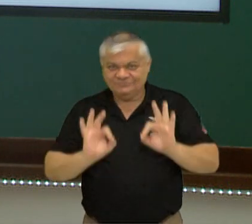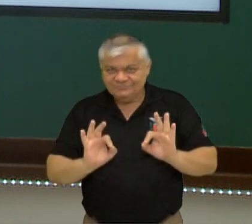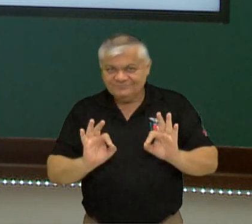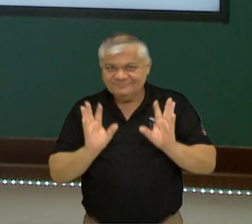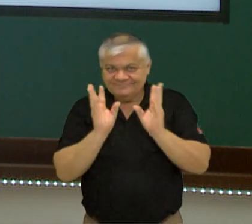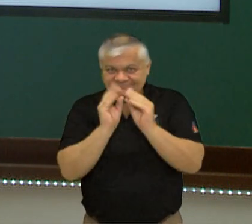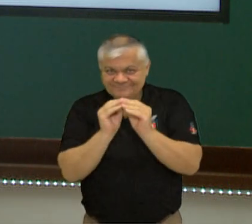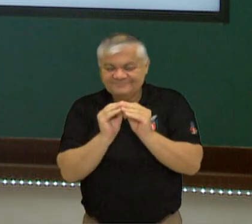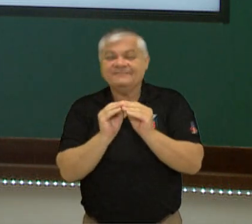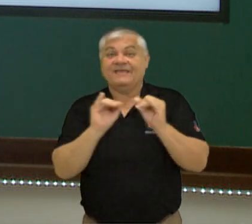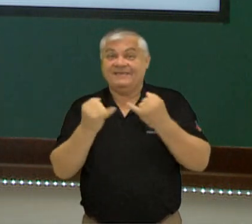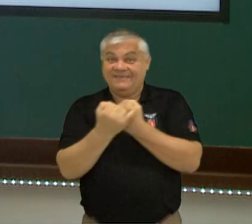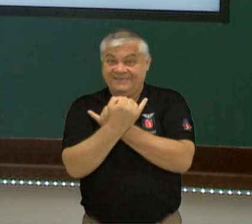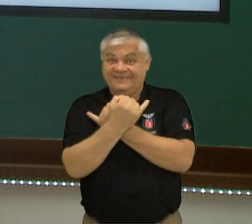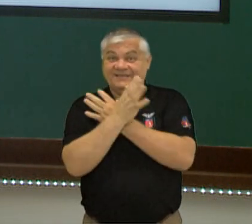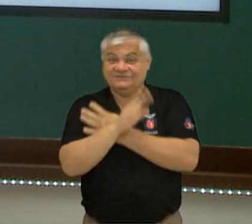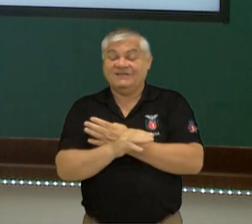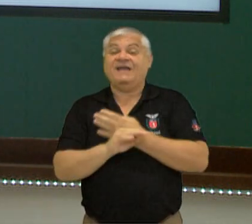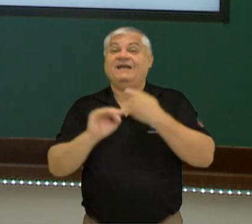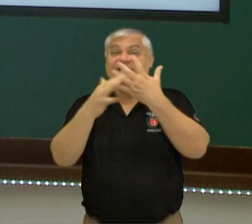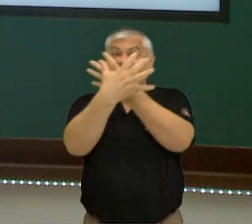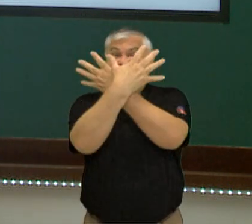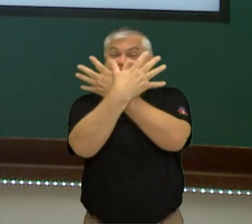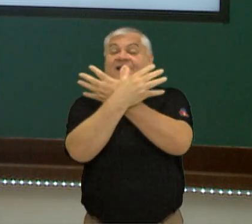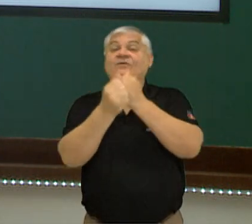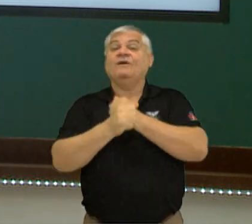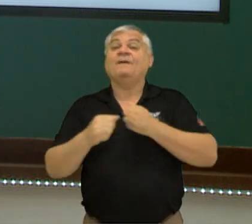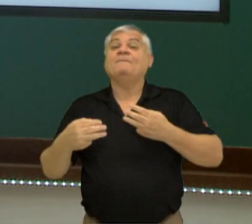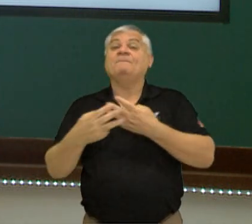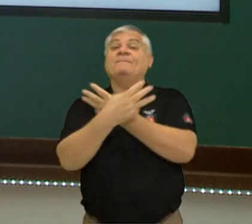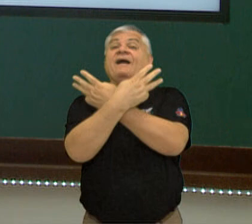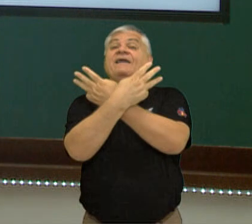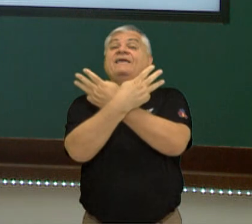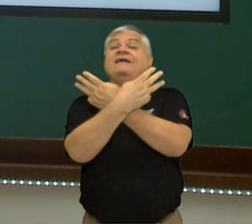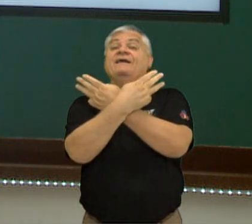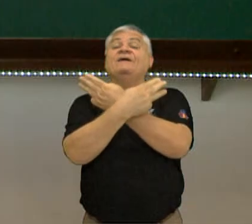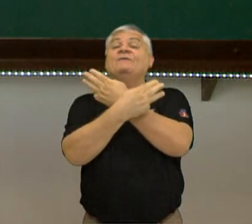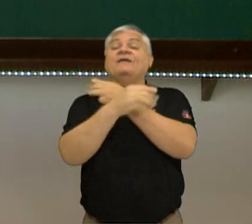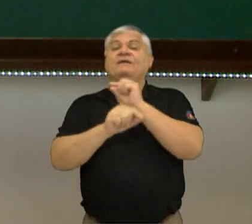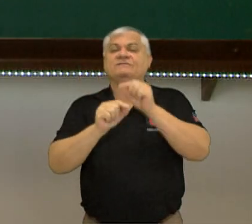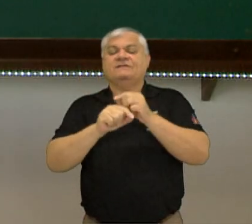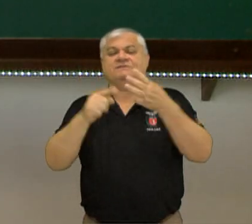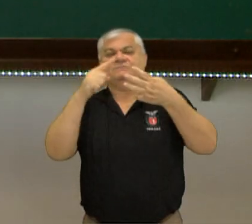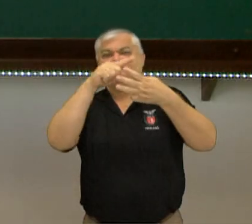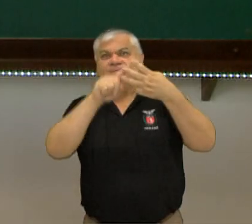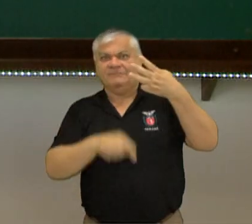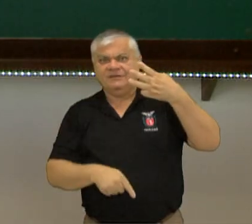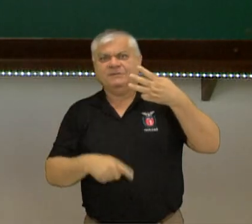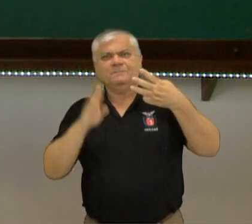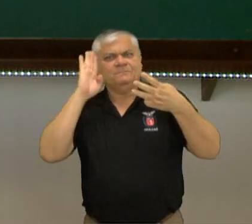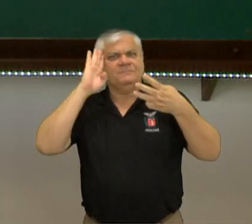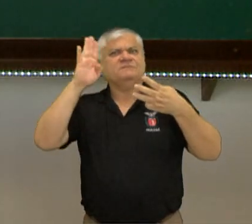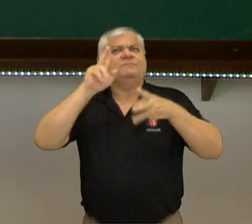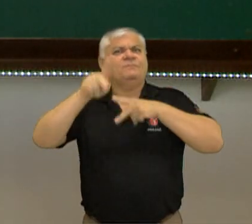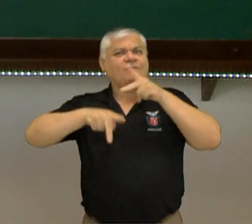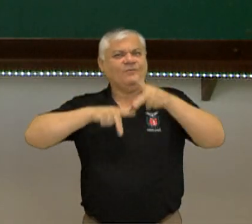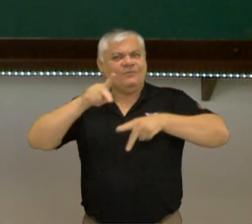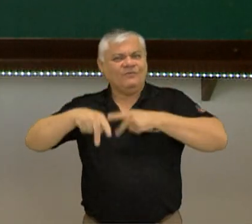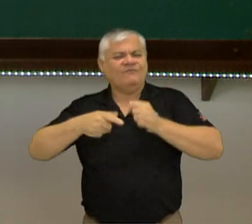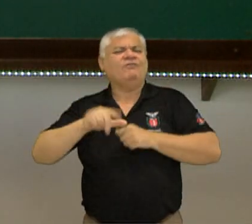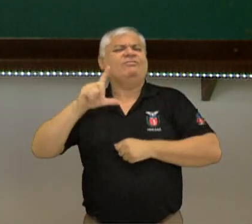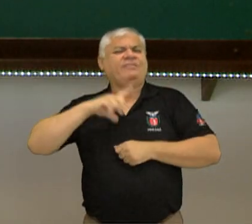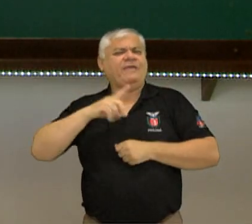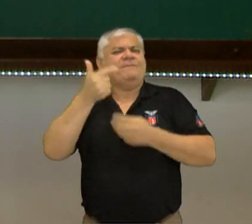os incas, falamos sobre os astecas, civilização maia, né? Os três principais povos. É claro que nós vamos